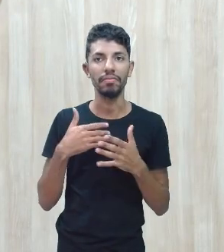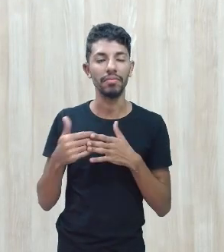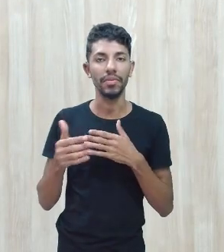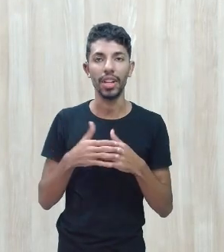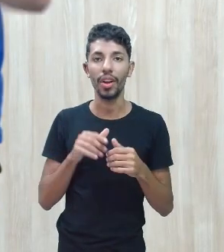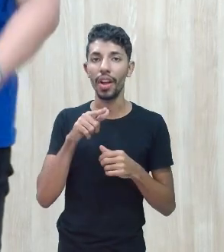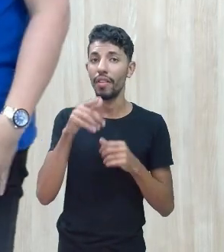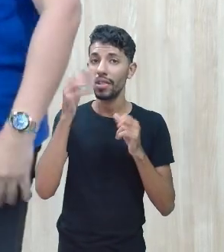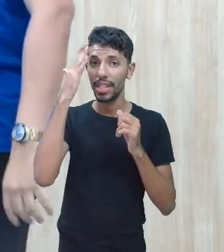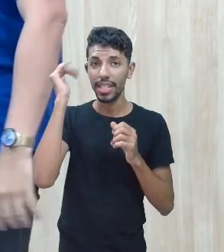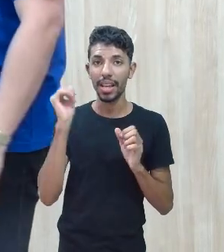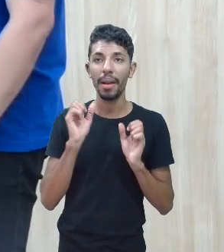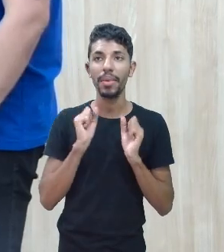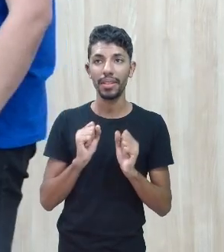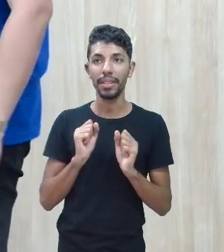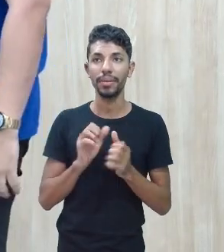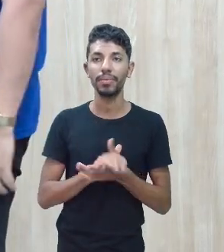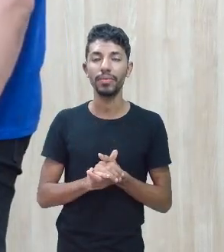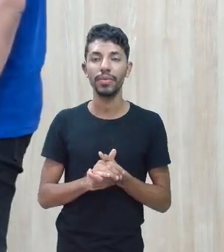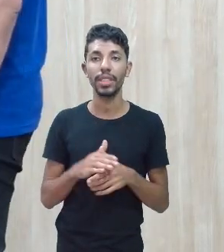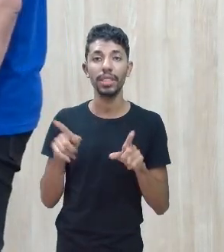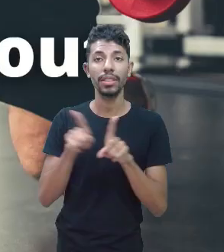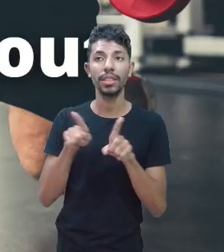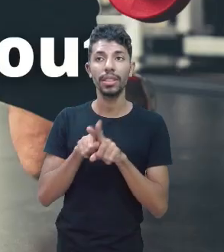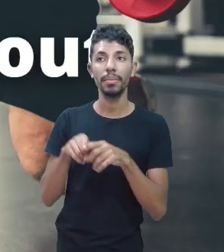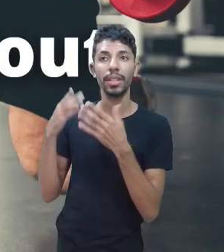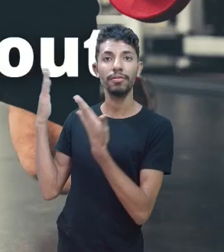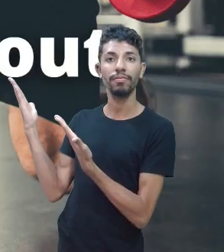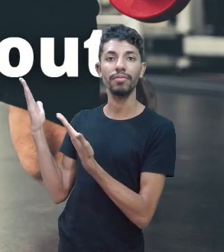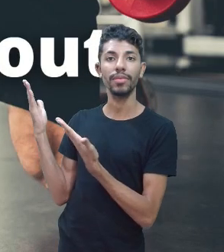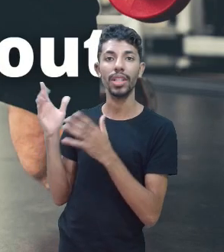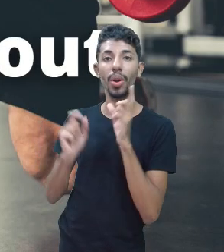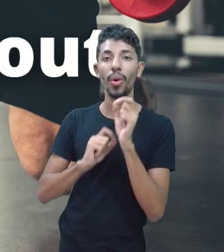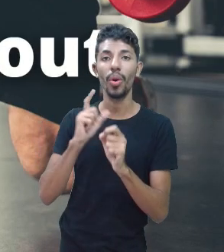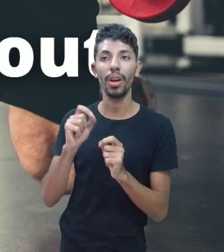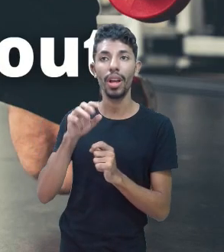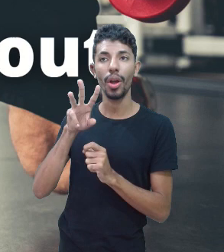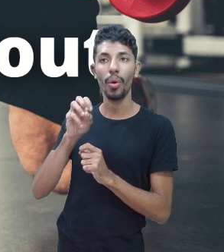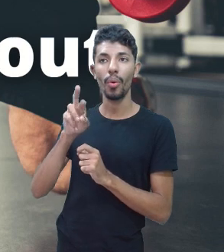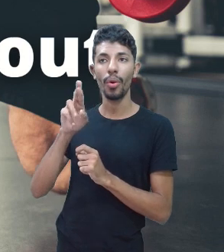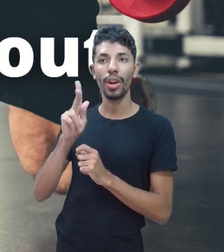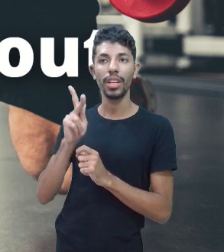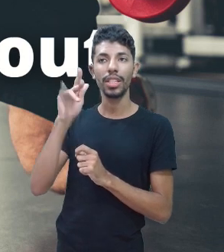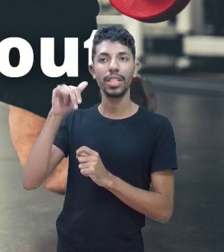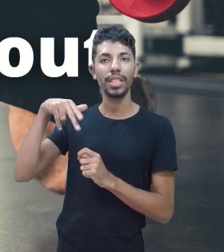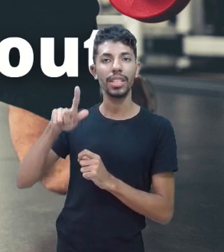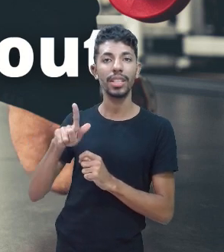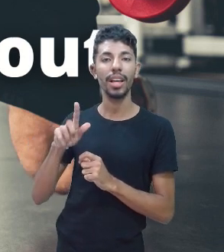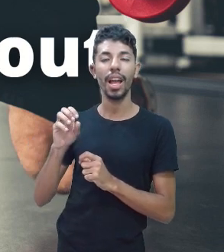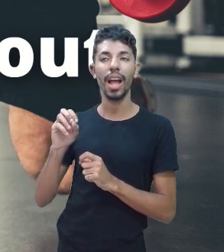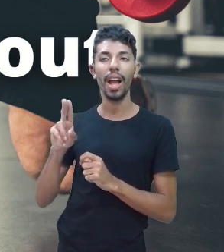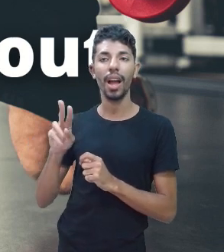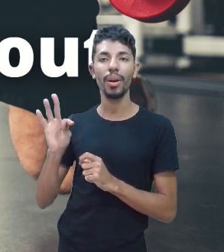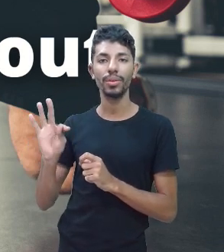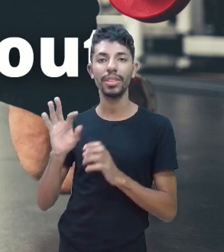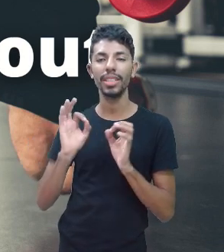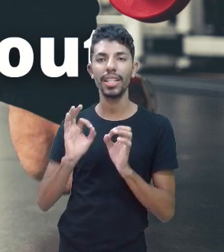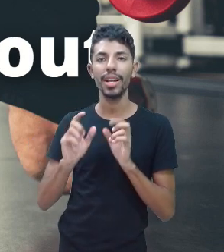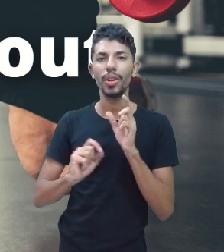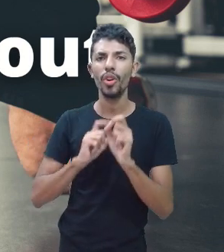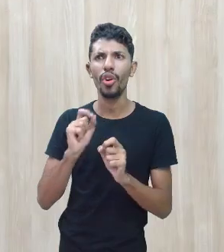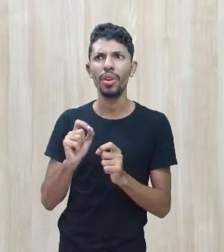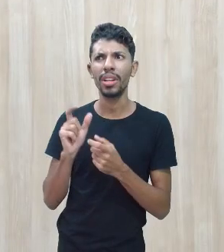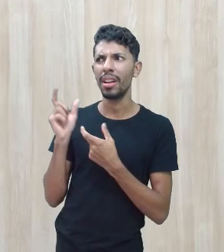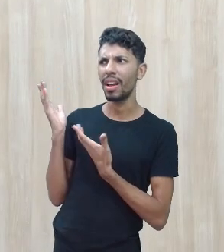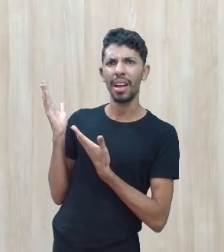você souber tocar, tá bom? E working out. Working out. O que é working out? O professor nunca viu a